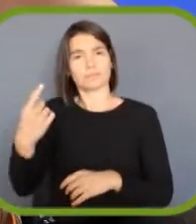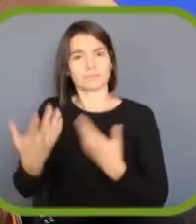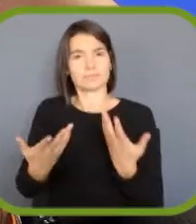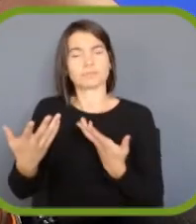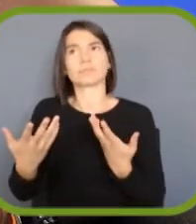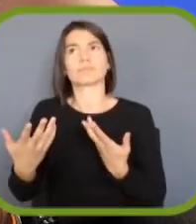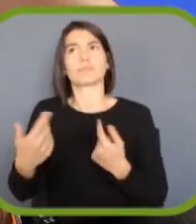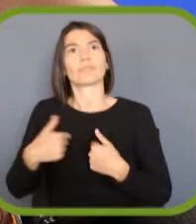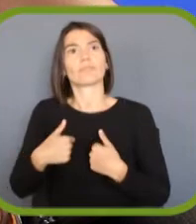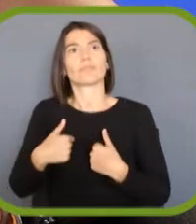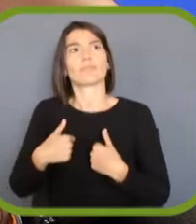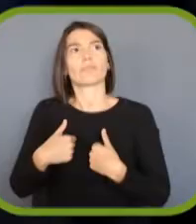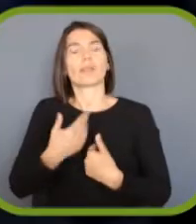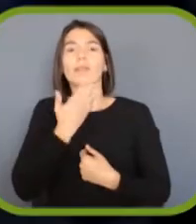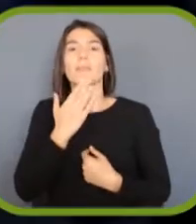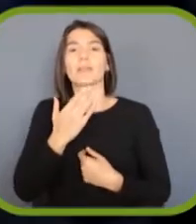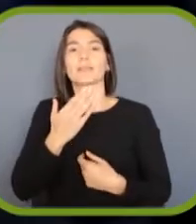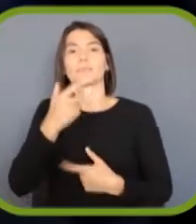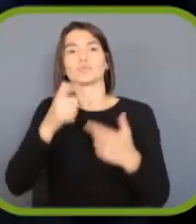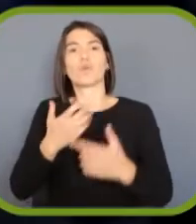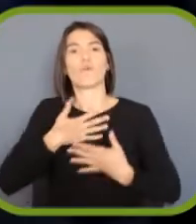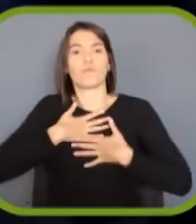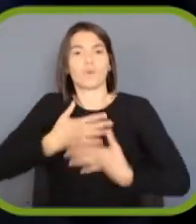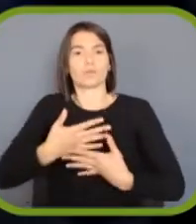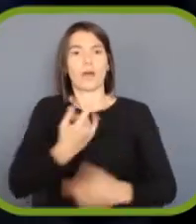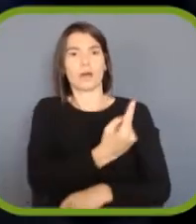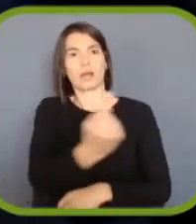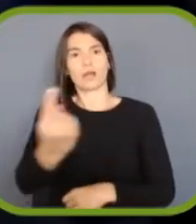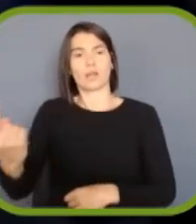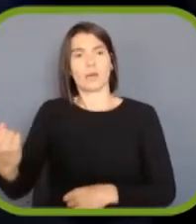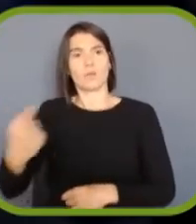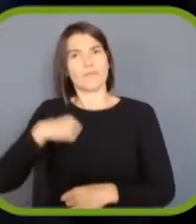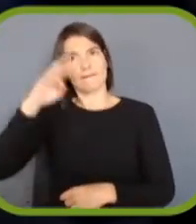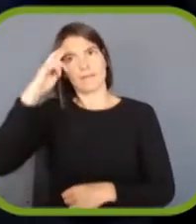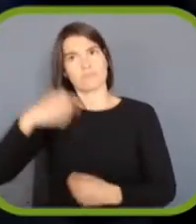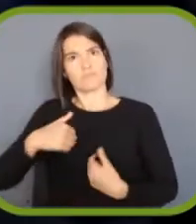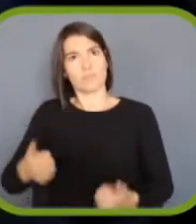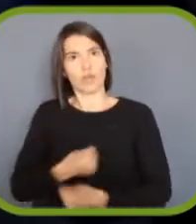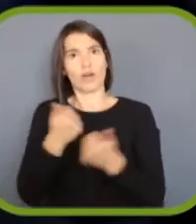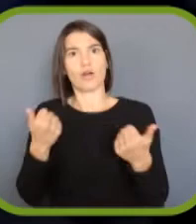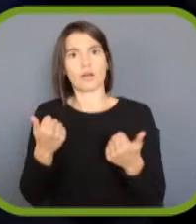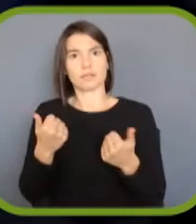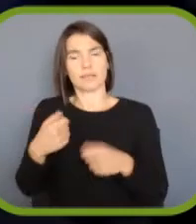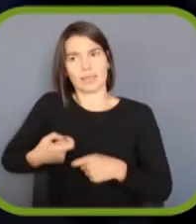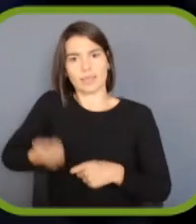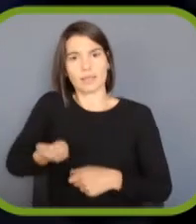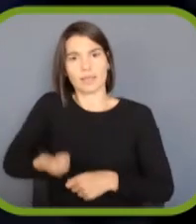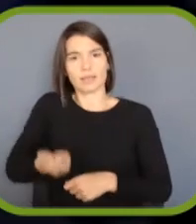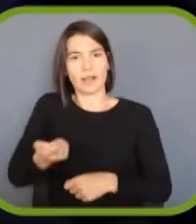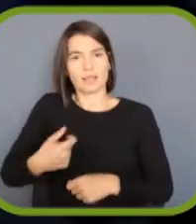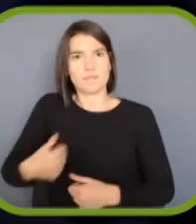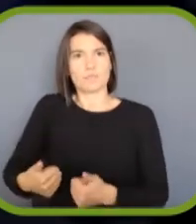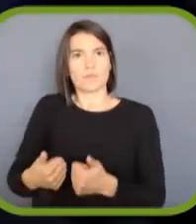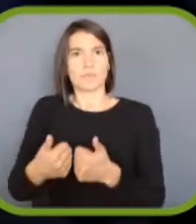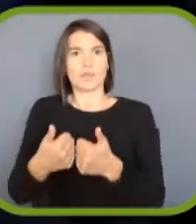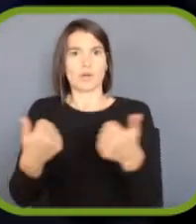mestria, mastery, é a vontade que cada pessoa tem de ser melhor a cada